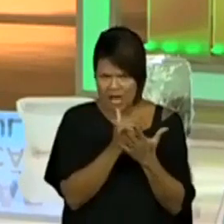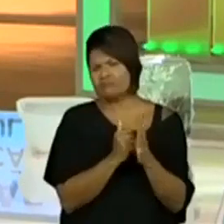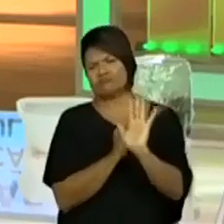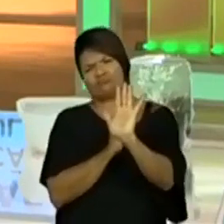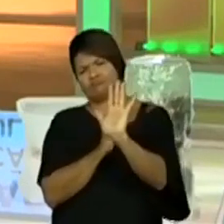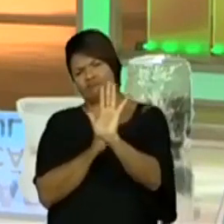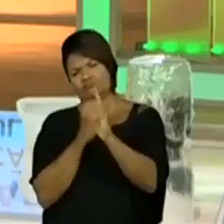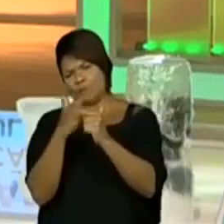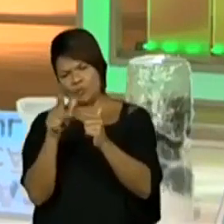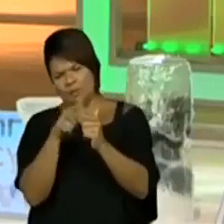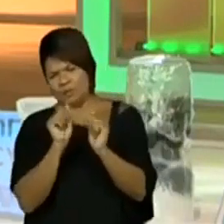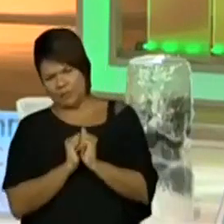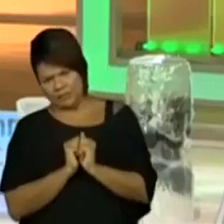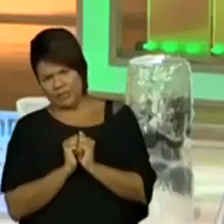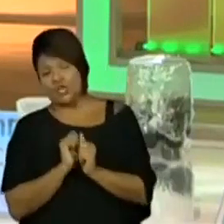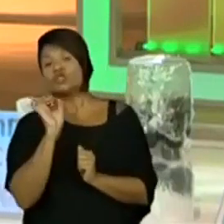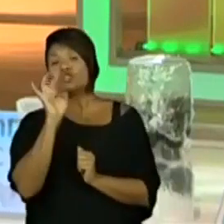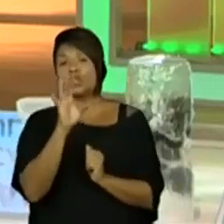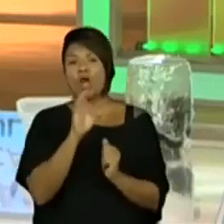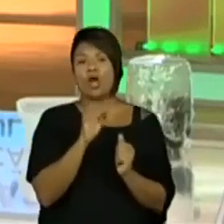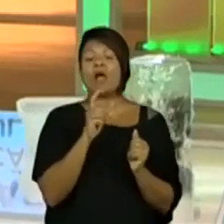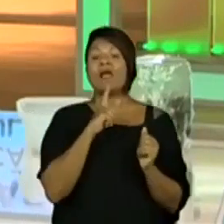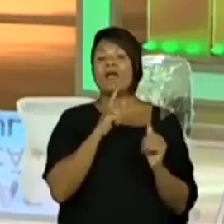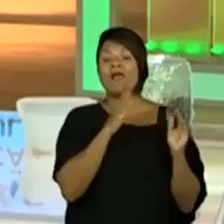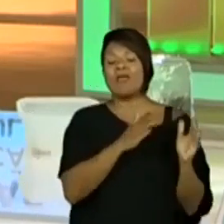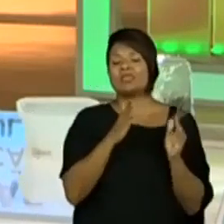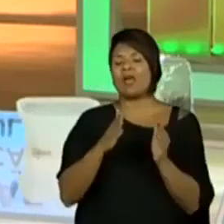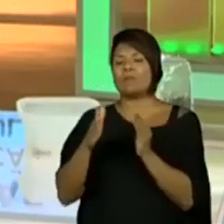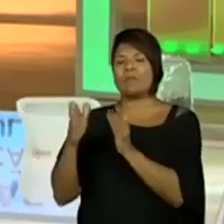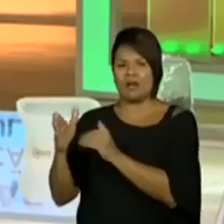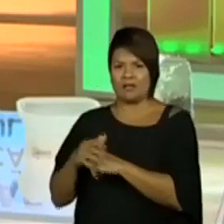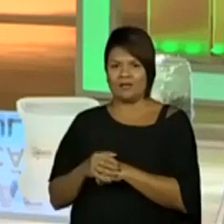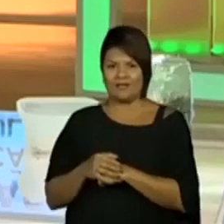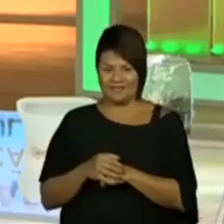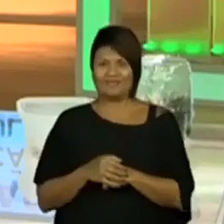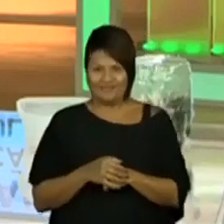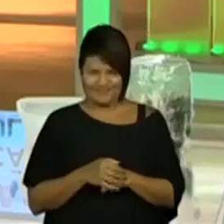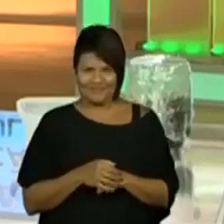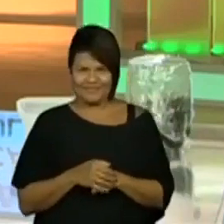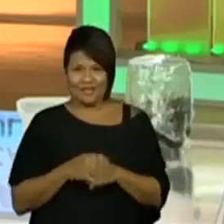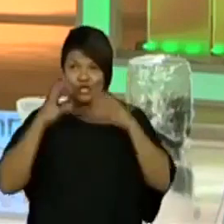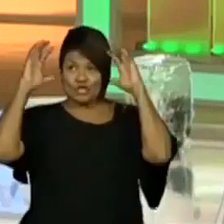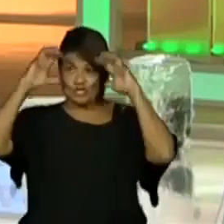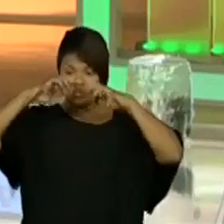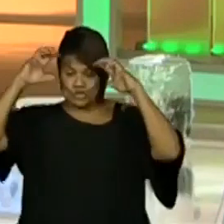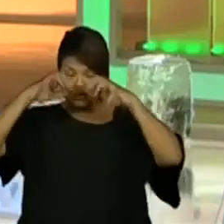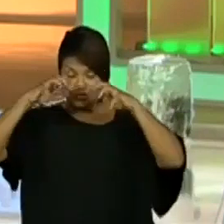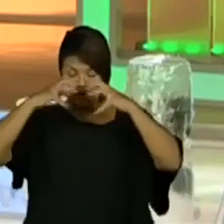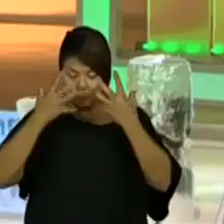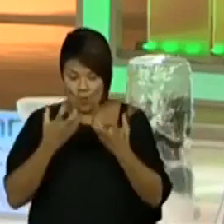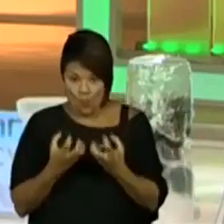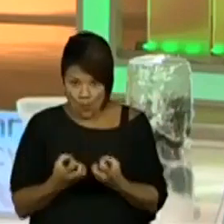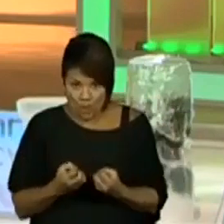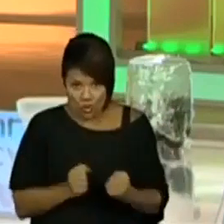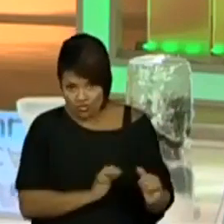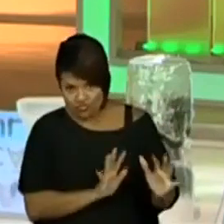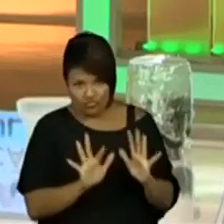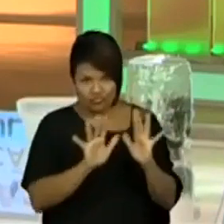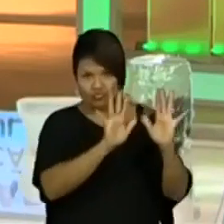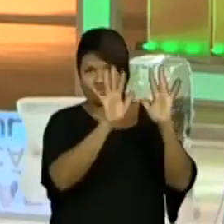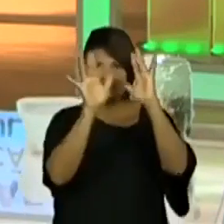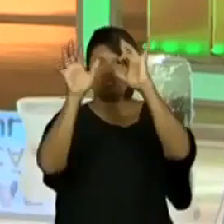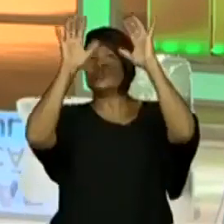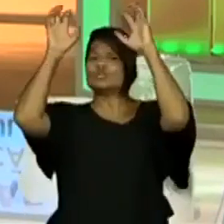problema. Coloca pelo menos essas etapas que eu acabei de dizer para vocês. Elas são as etapas principais. Em